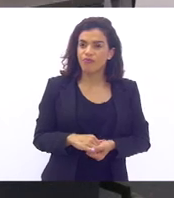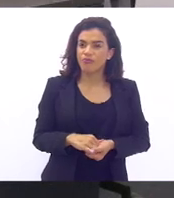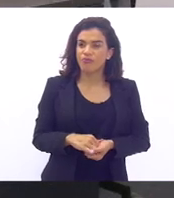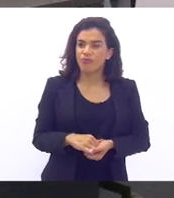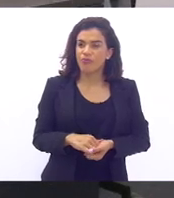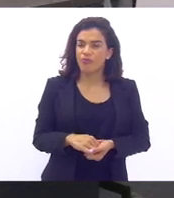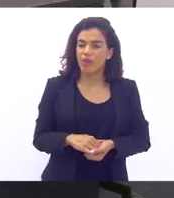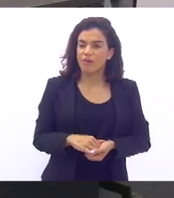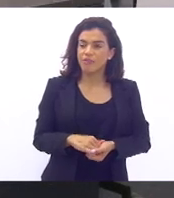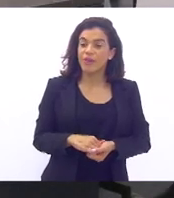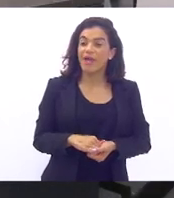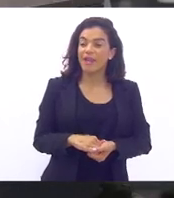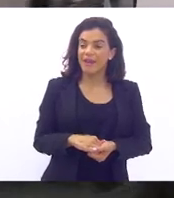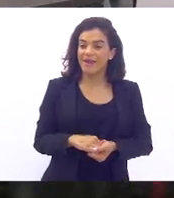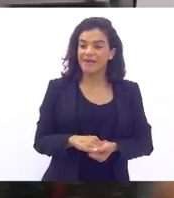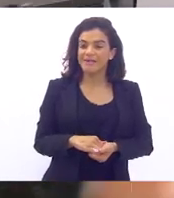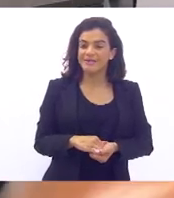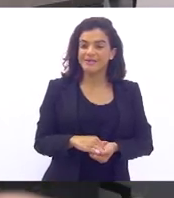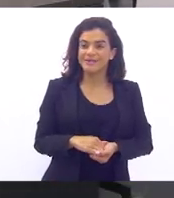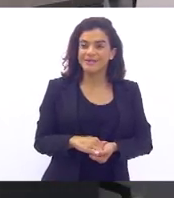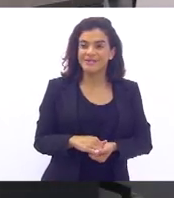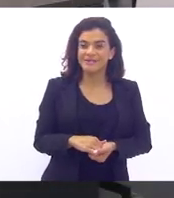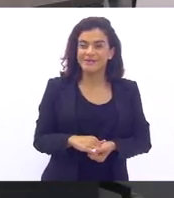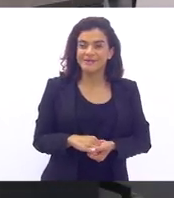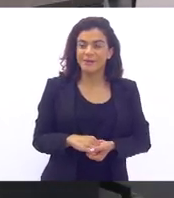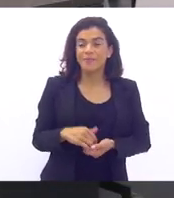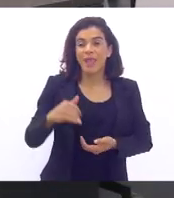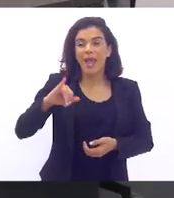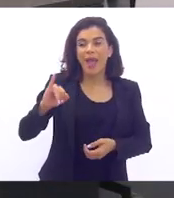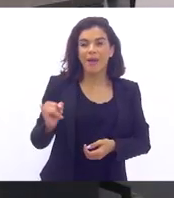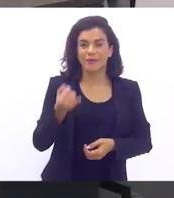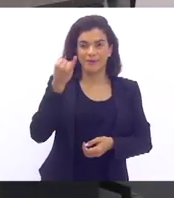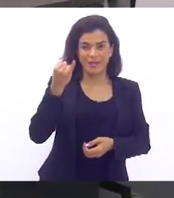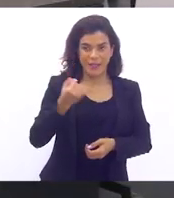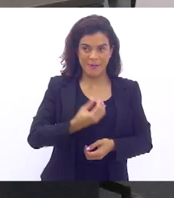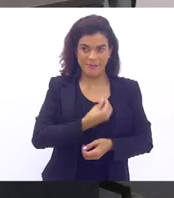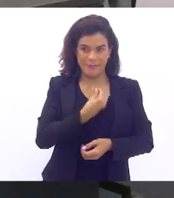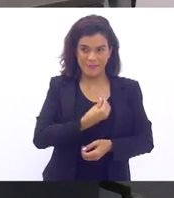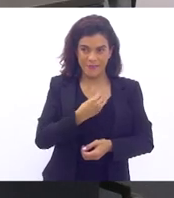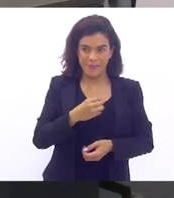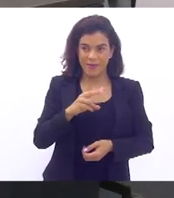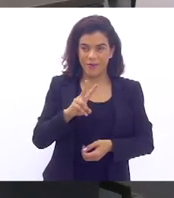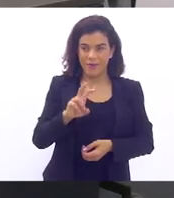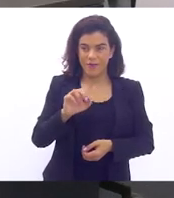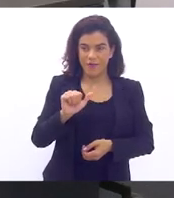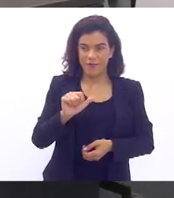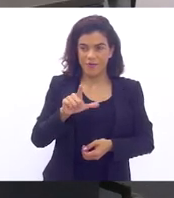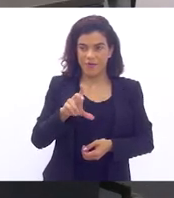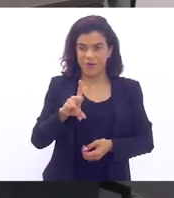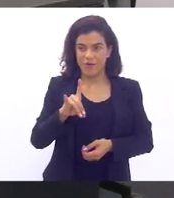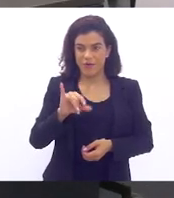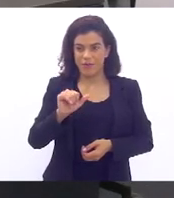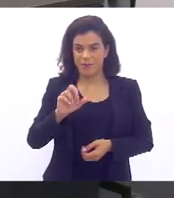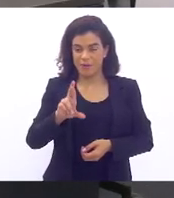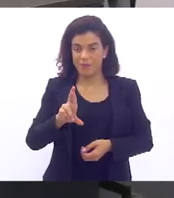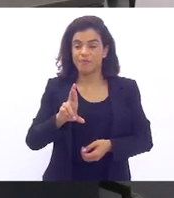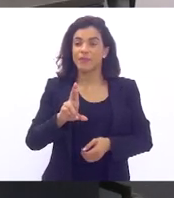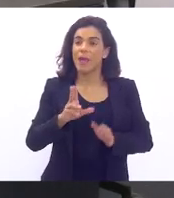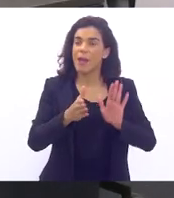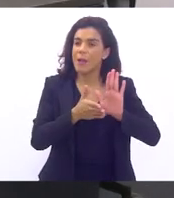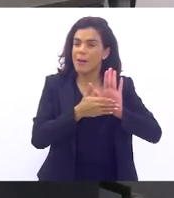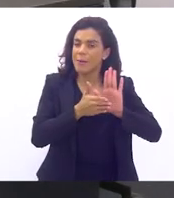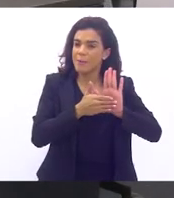aqui e aproveitar a presença do Aldir Pires também a proposição via